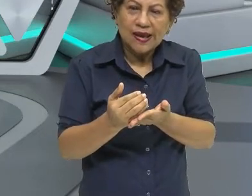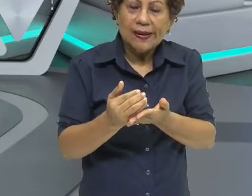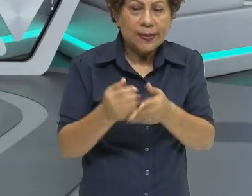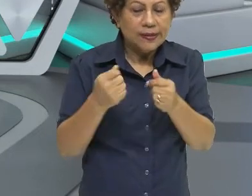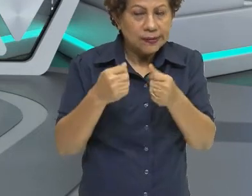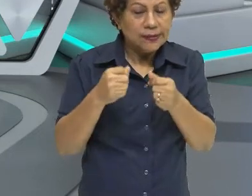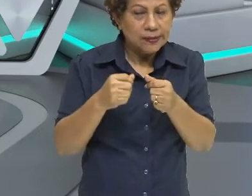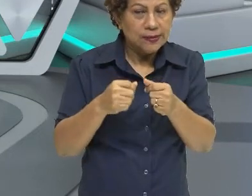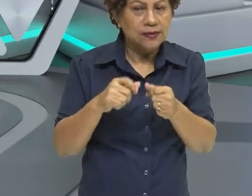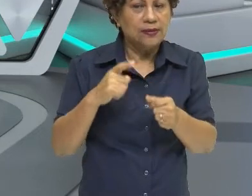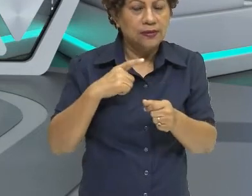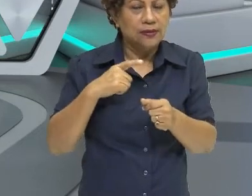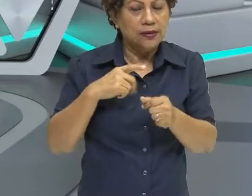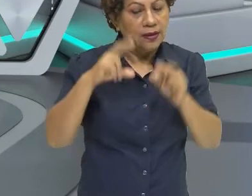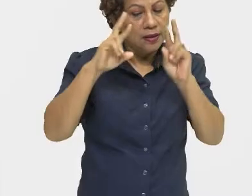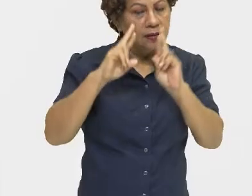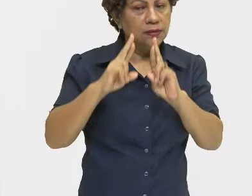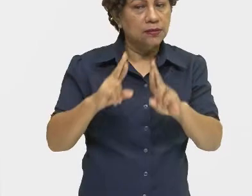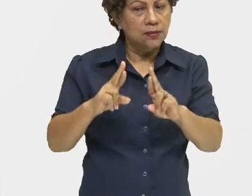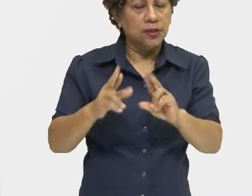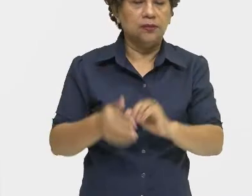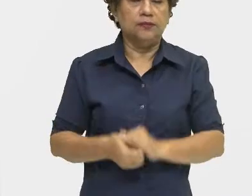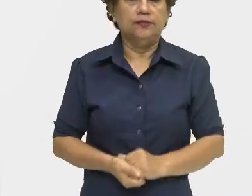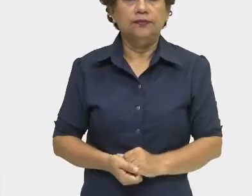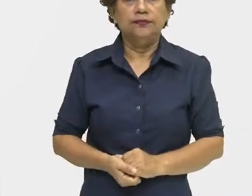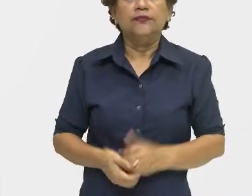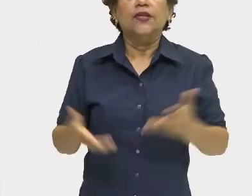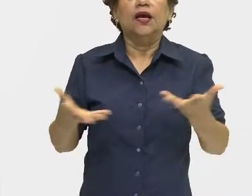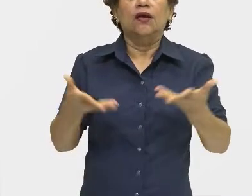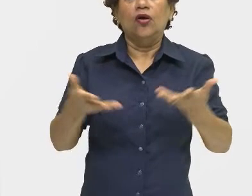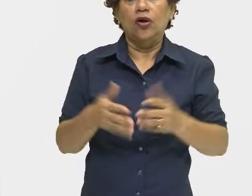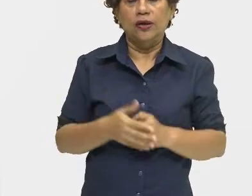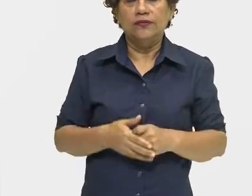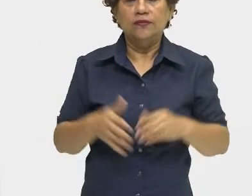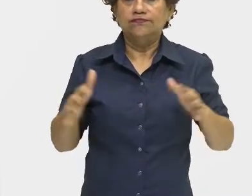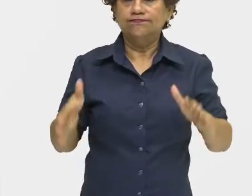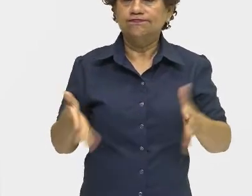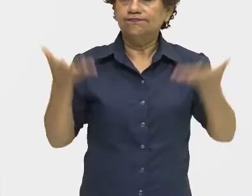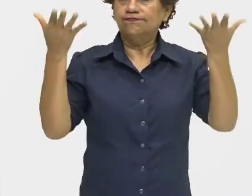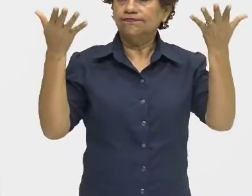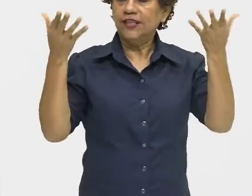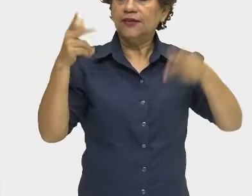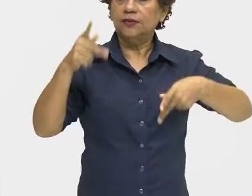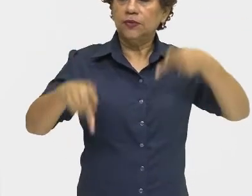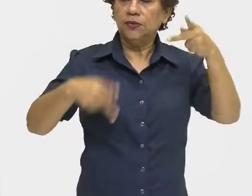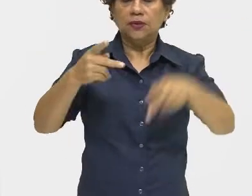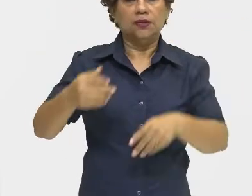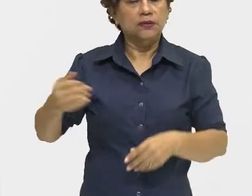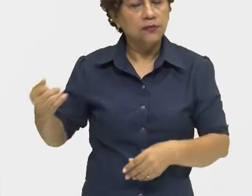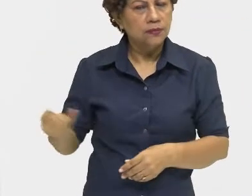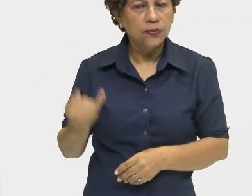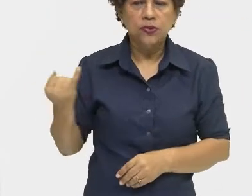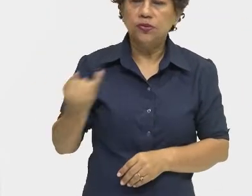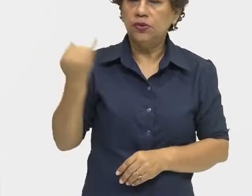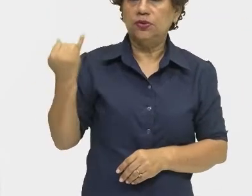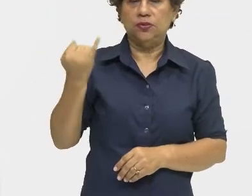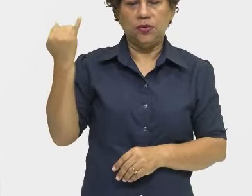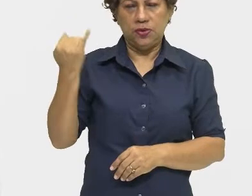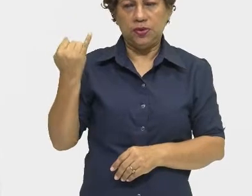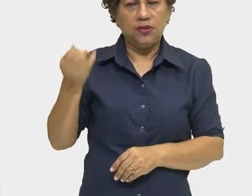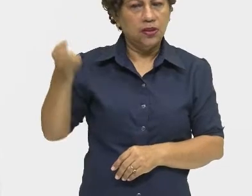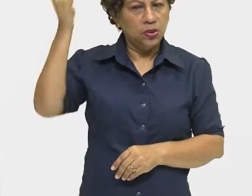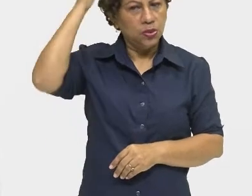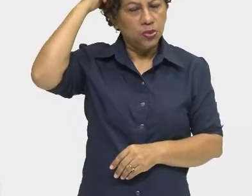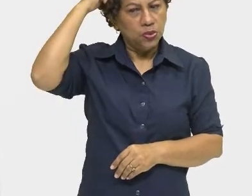vai falar agora de festas populares. Todo mundo gosta de festa, né? Eu adoro uma festa. As festas são importantes elementos da cultura